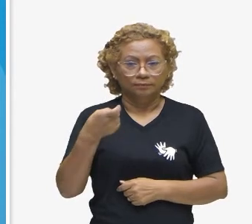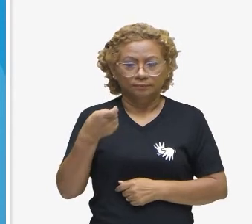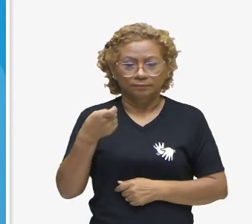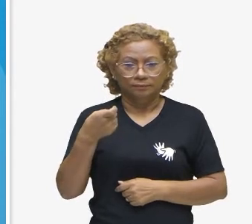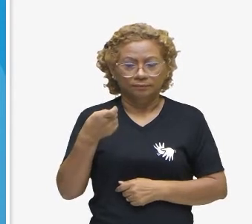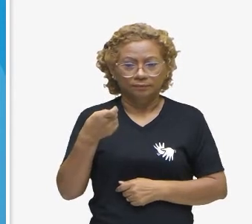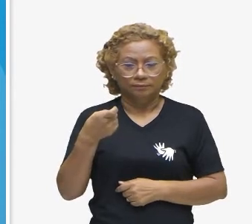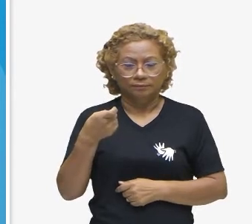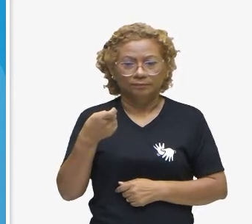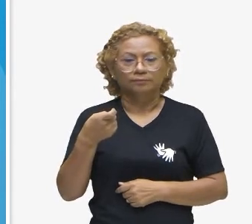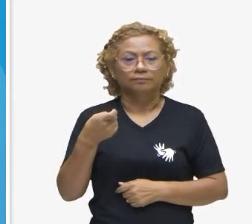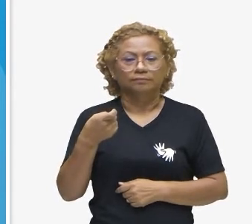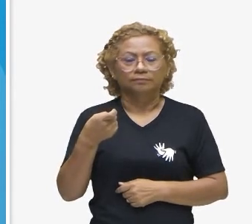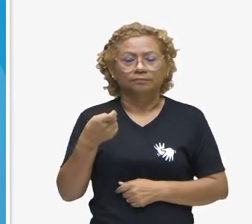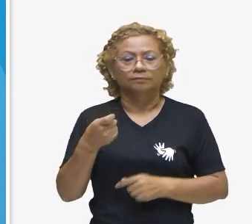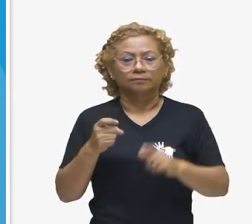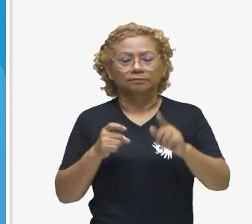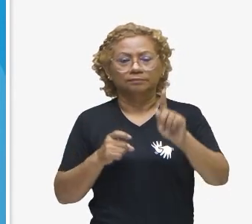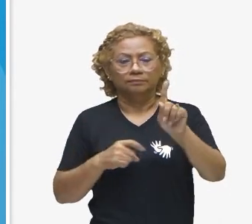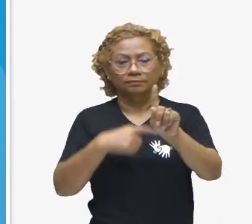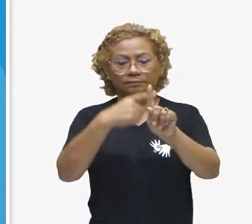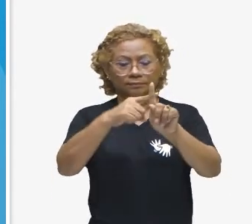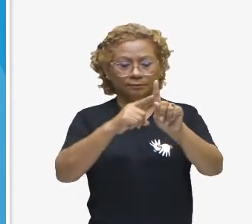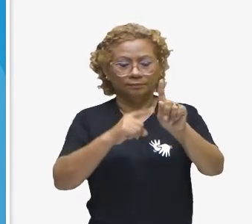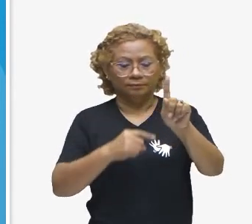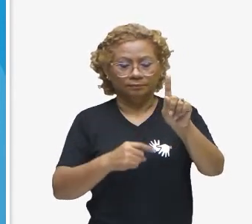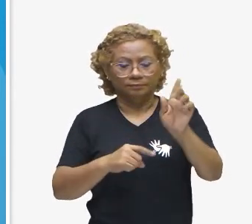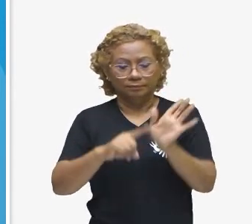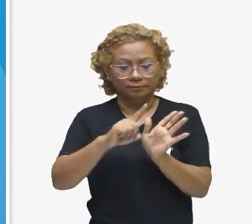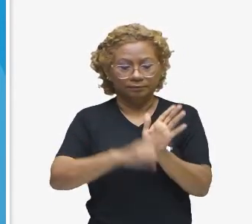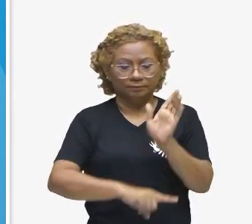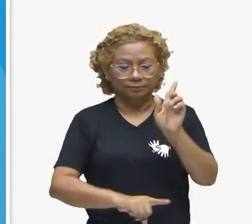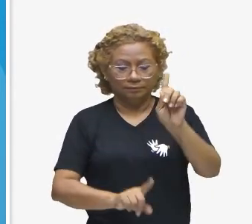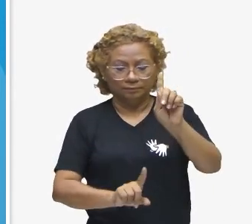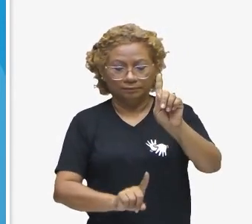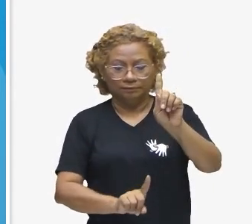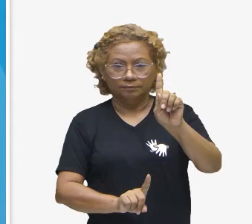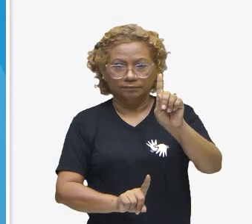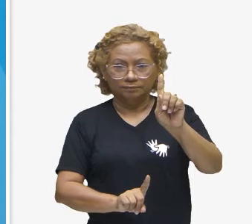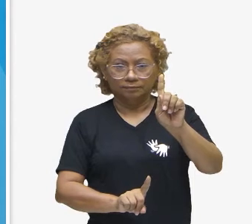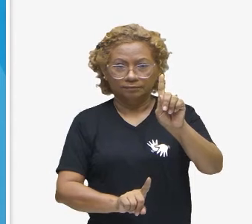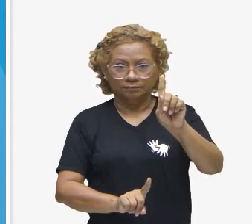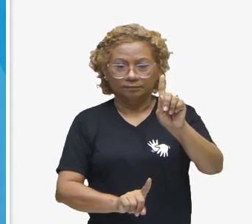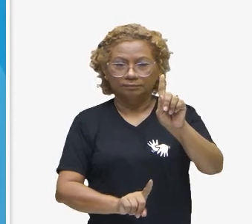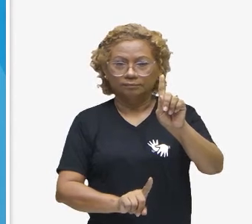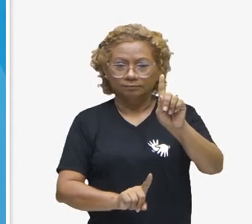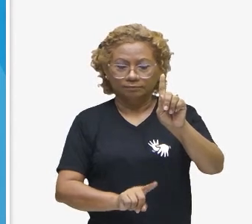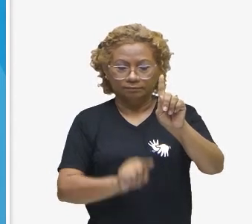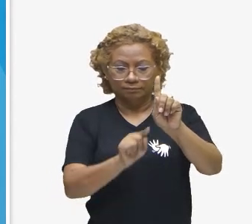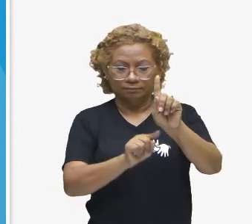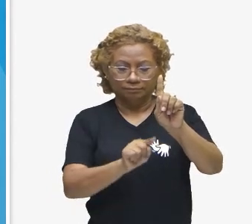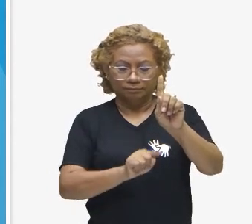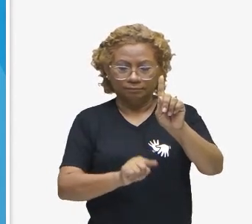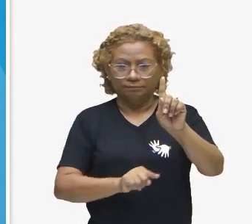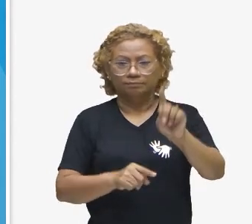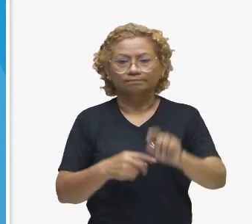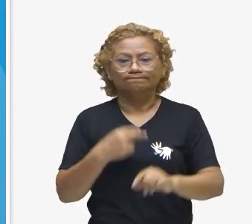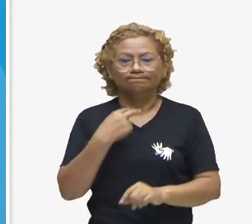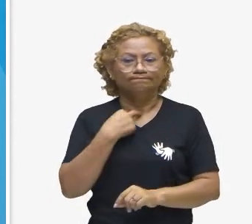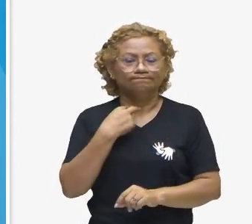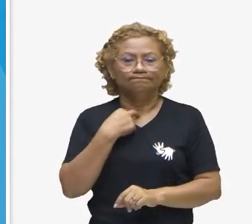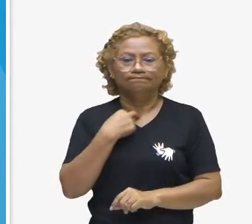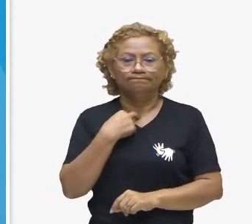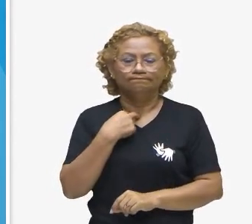entre menos 1 e 1. Ele pode ser menos 1? Pode. Pode ser 1? Pode. Ele só não pode ser menor que